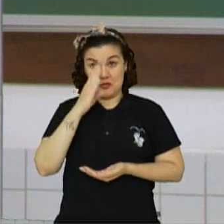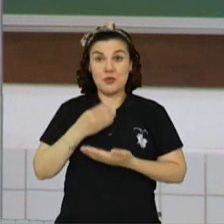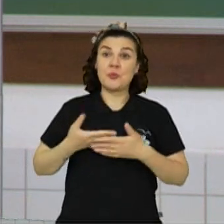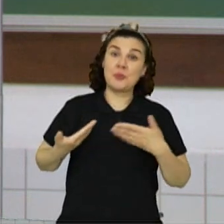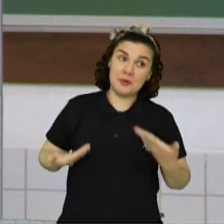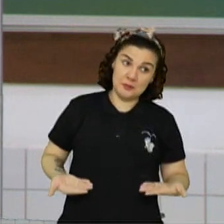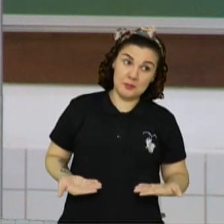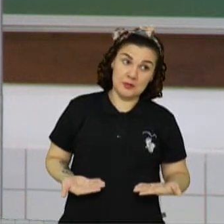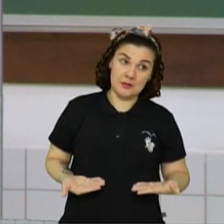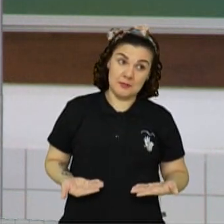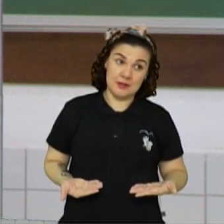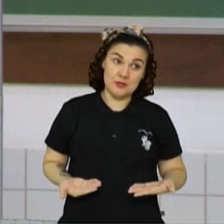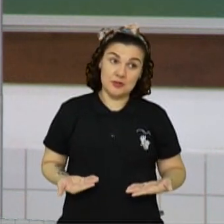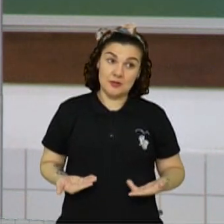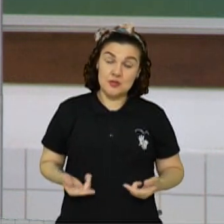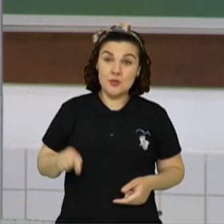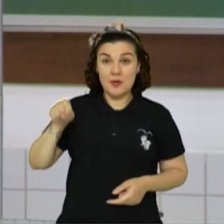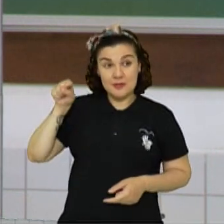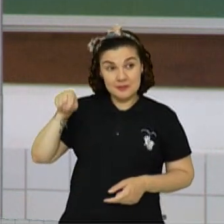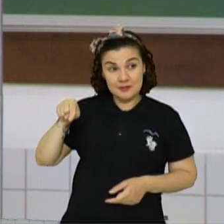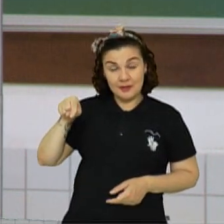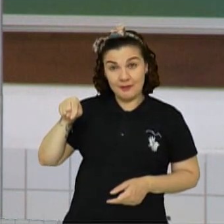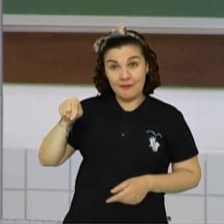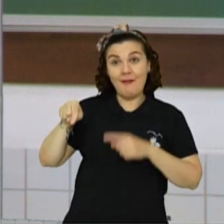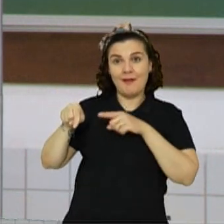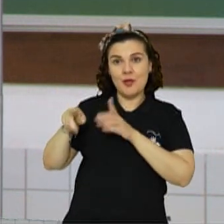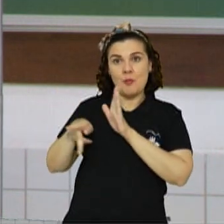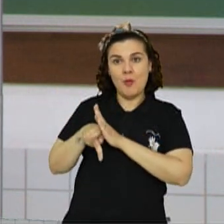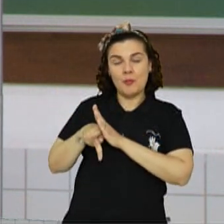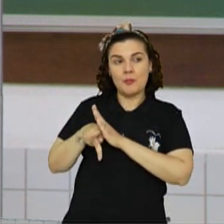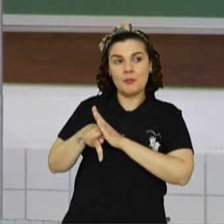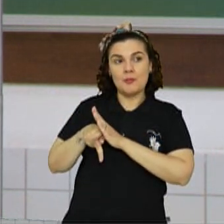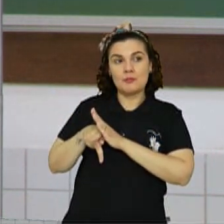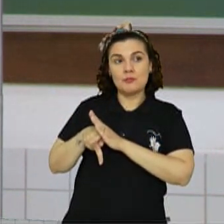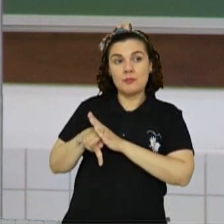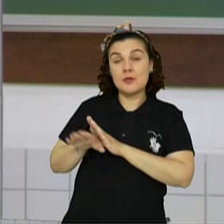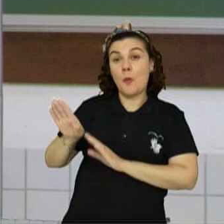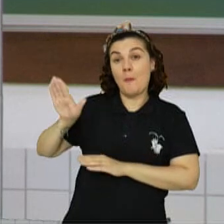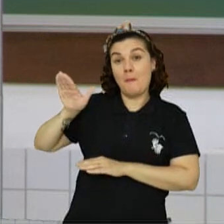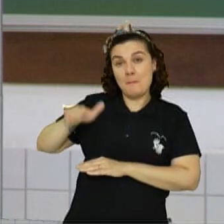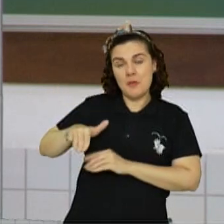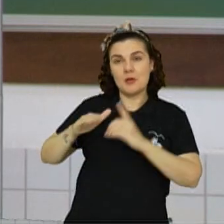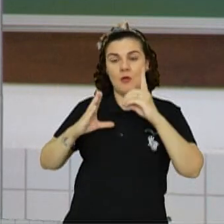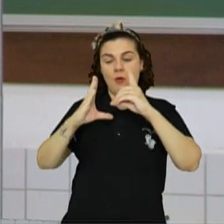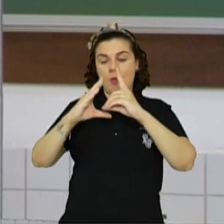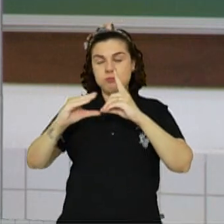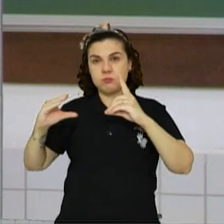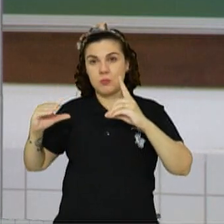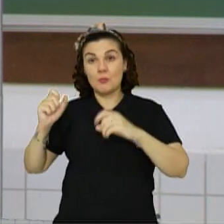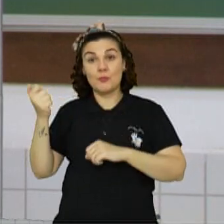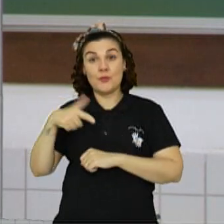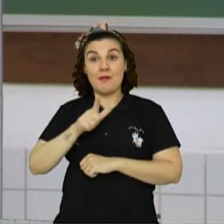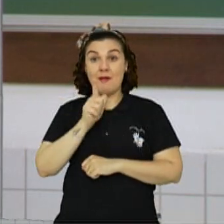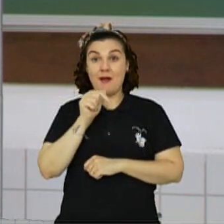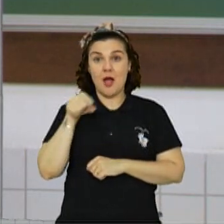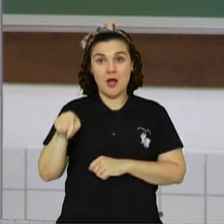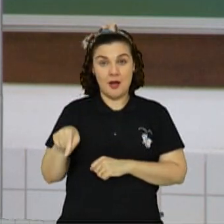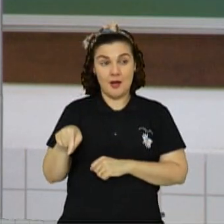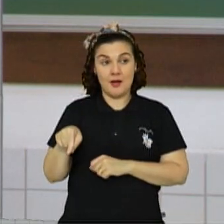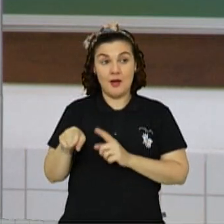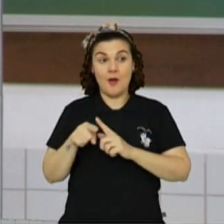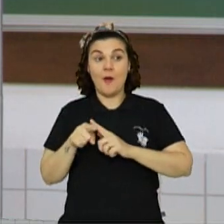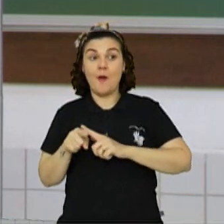que o recipiente plástico, a tampinha aqui, ela tem menor densidade do que a água. Mas